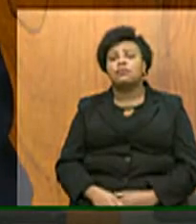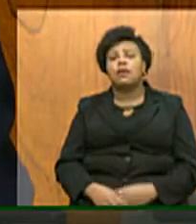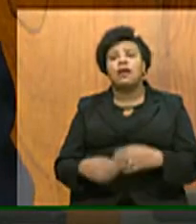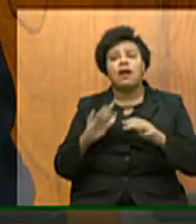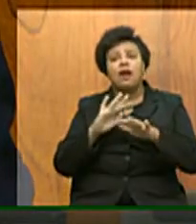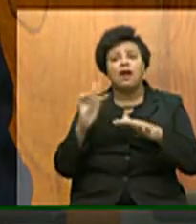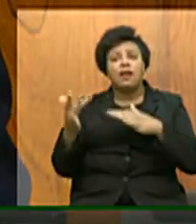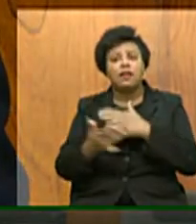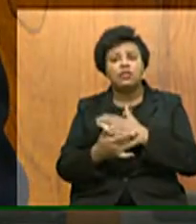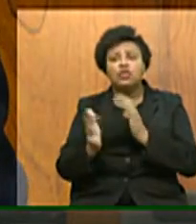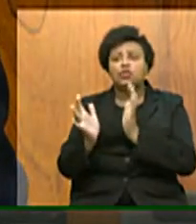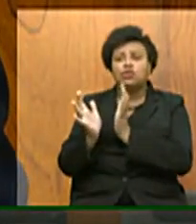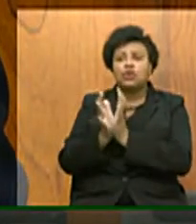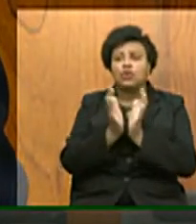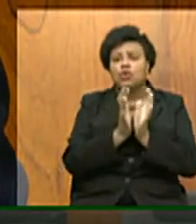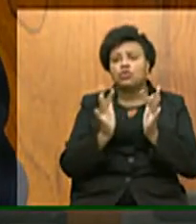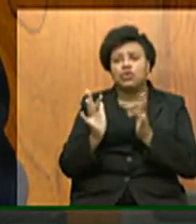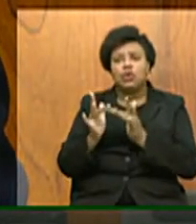redes de contato.